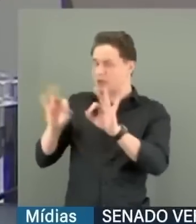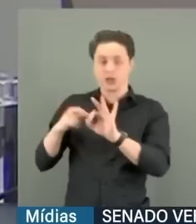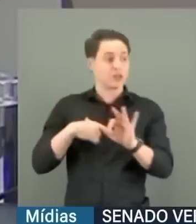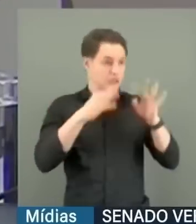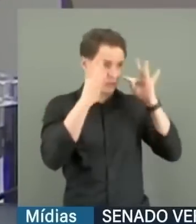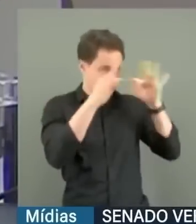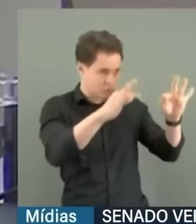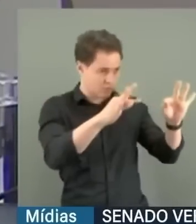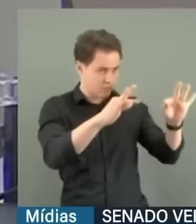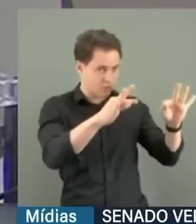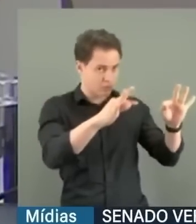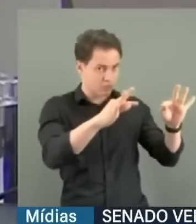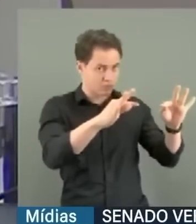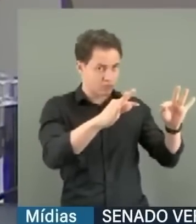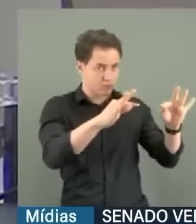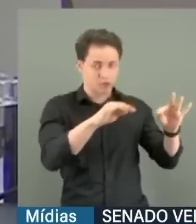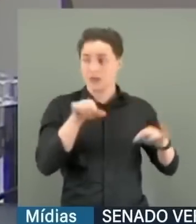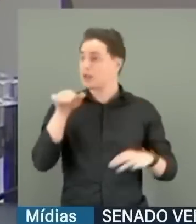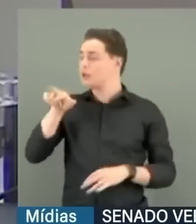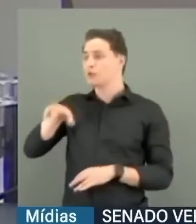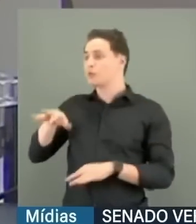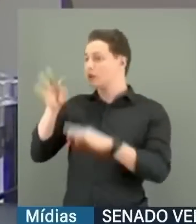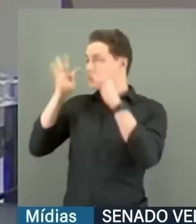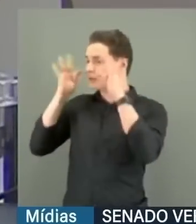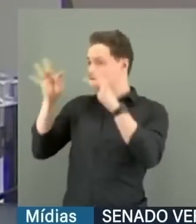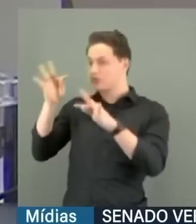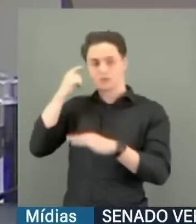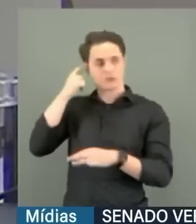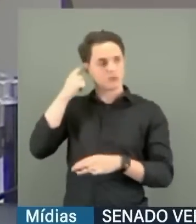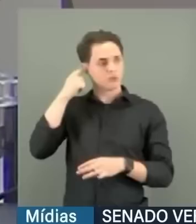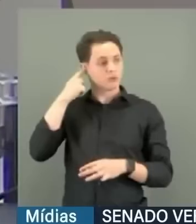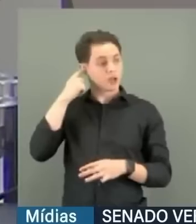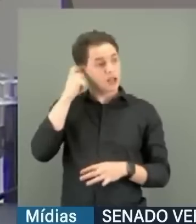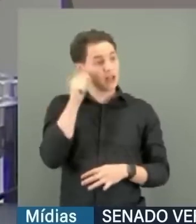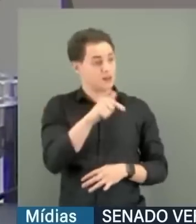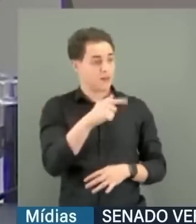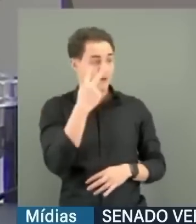testemunhando. Ele não é testemunha. Ele estava vendo os fatos.